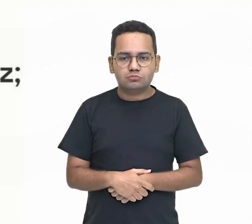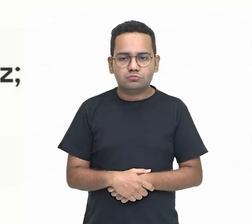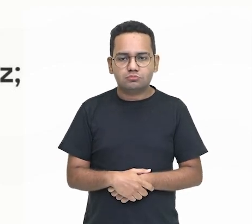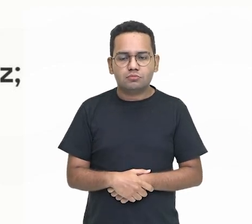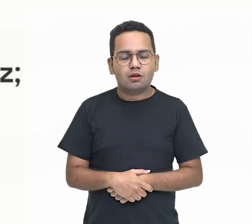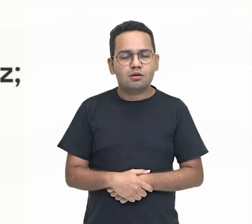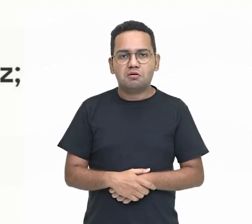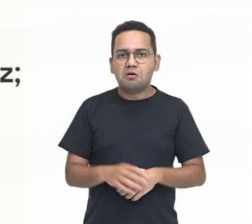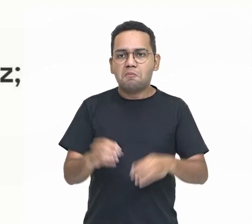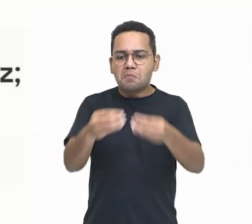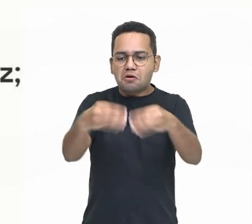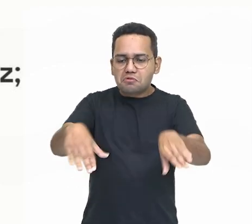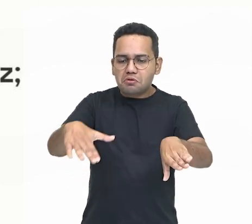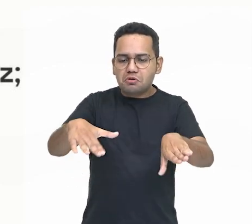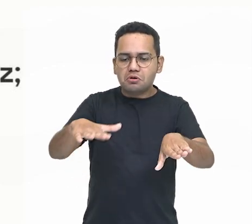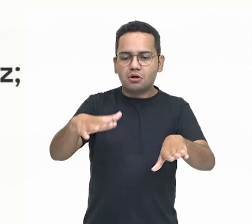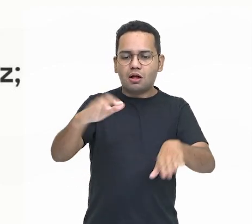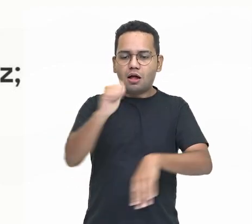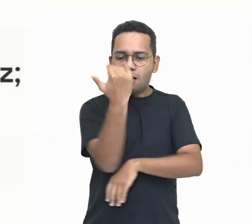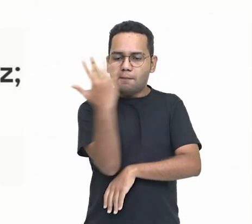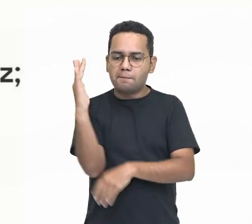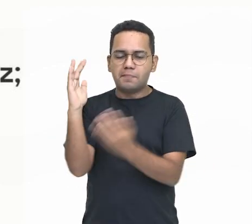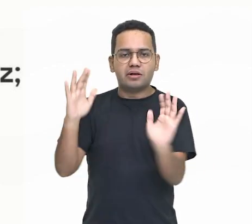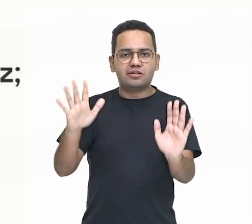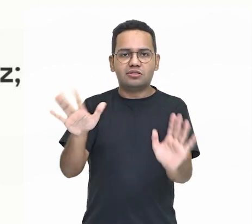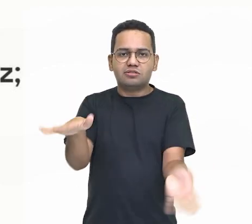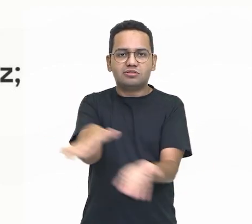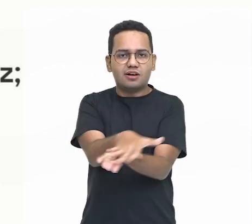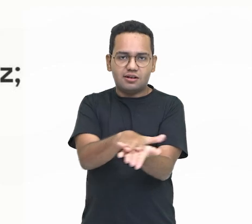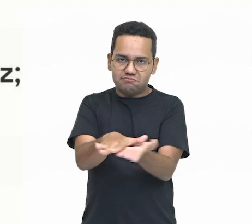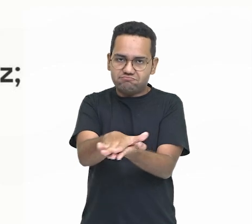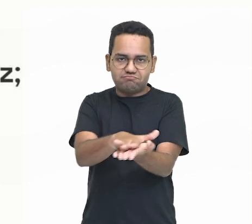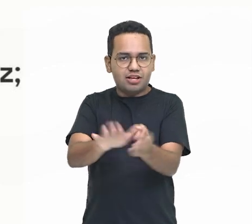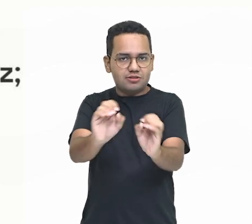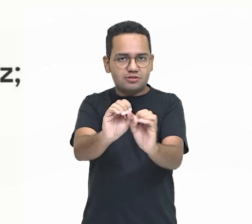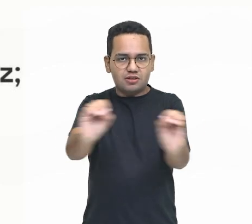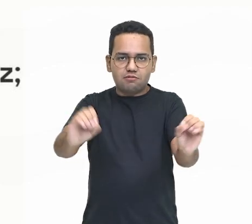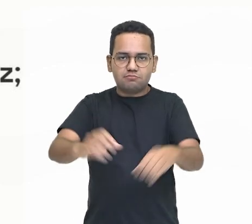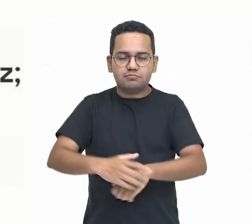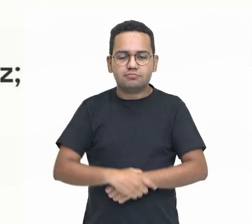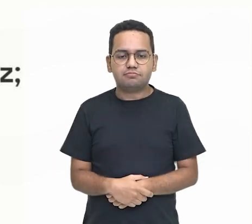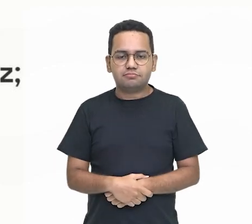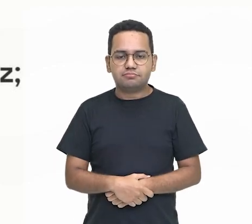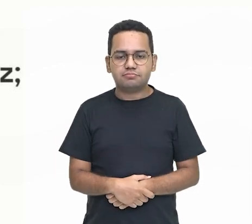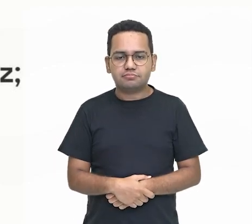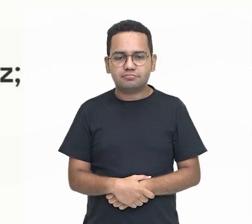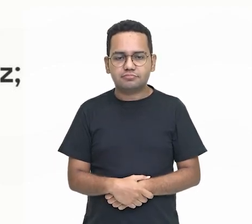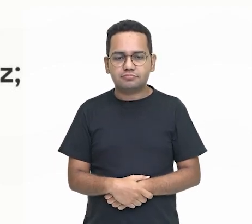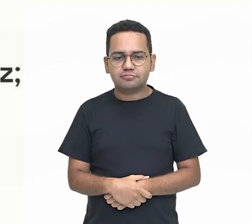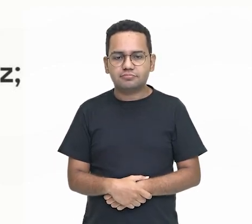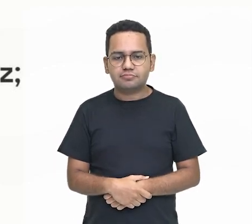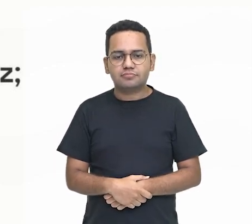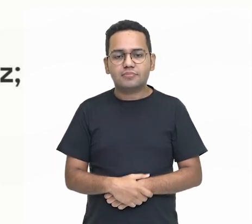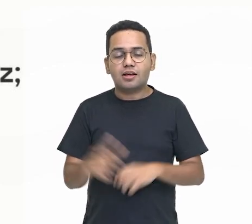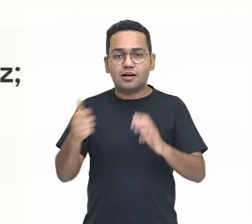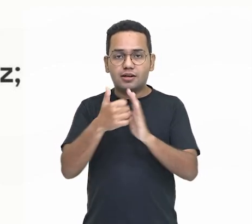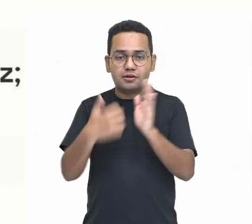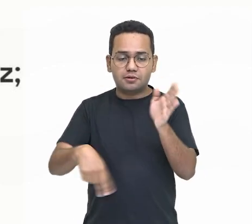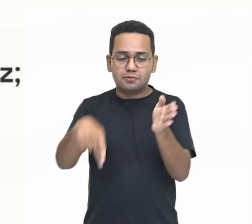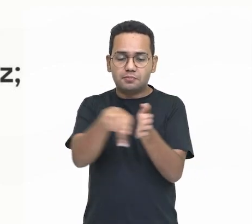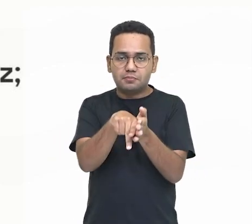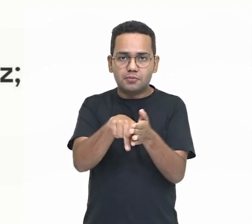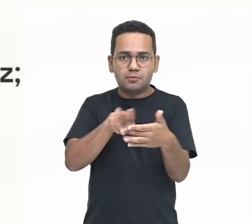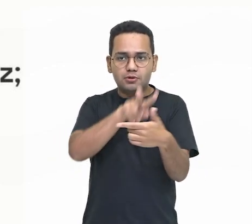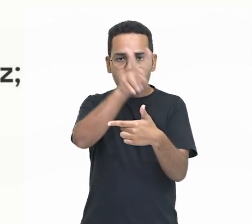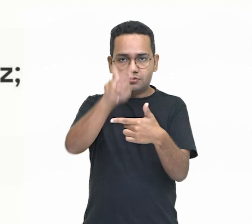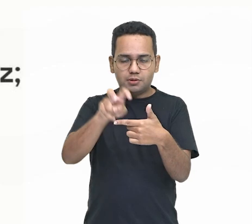e sustentável. Essas são as características da energia solar. Novamente,